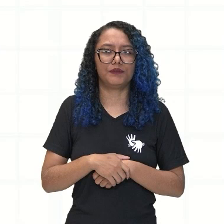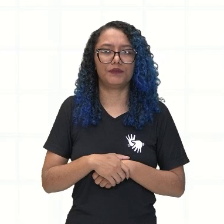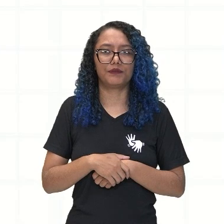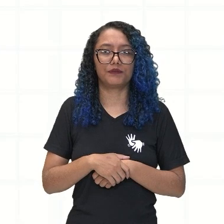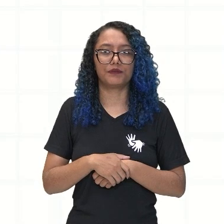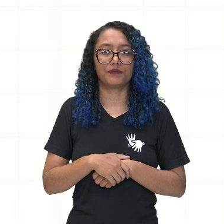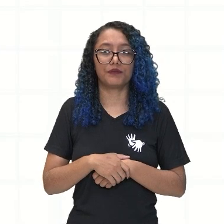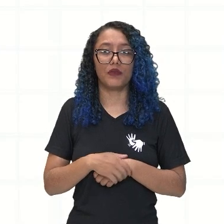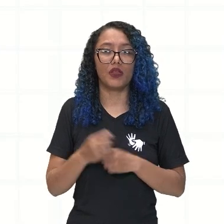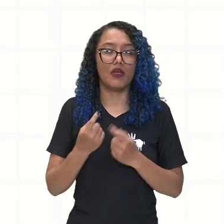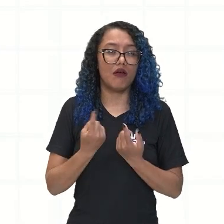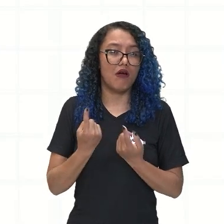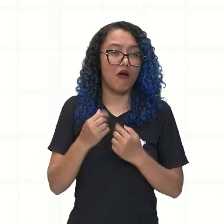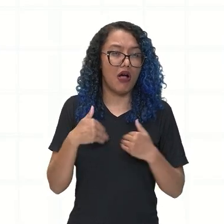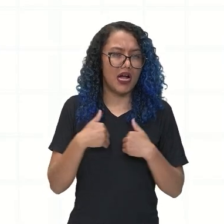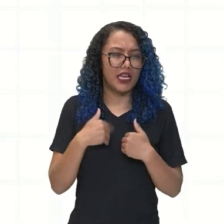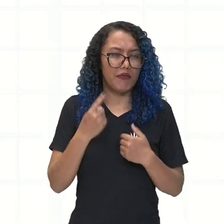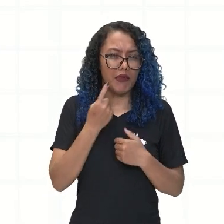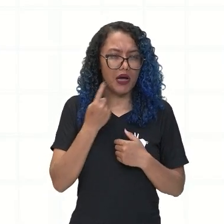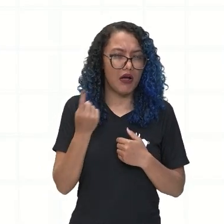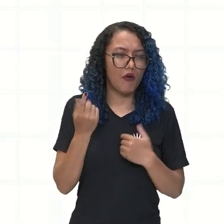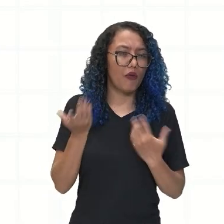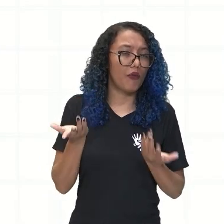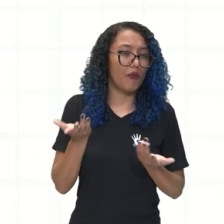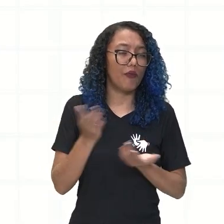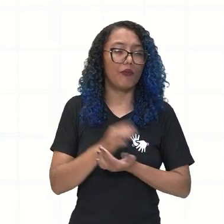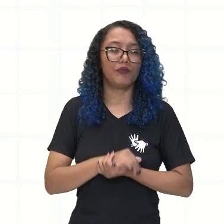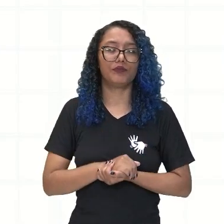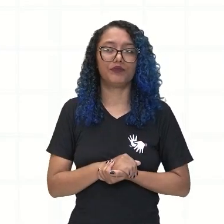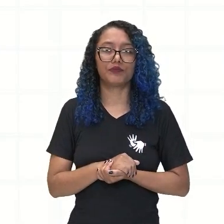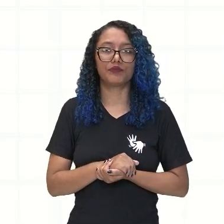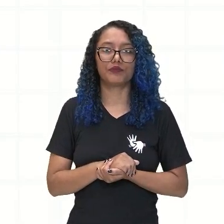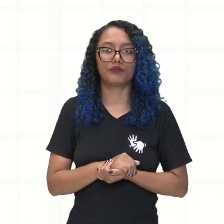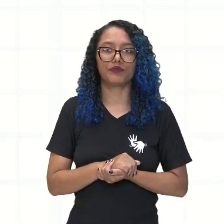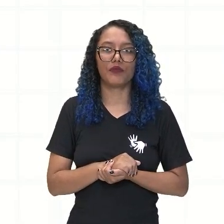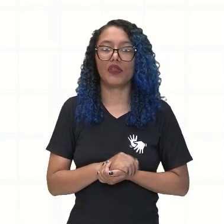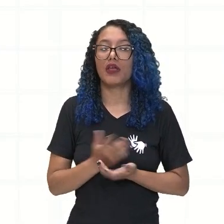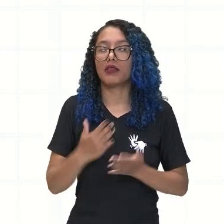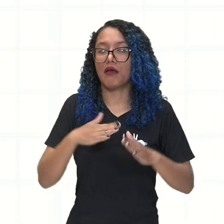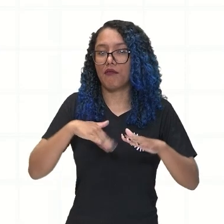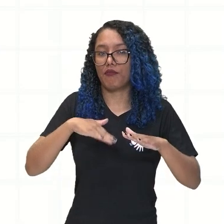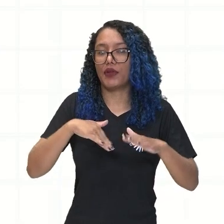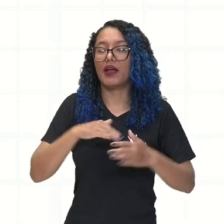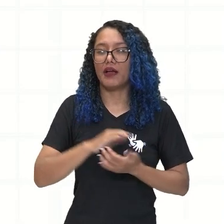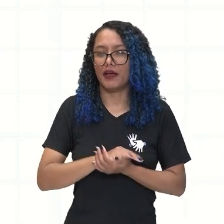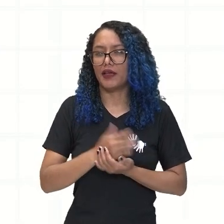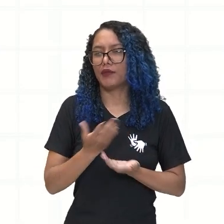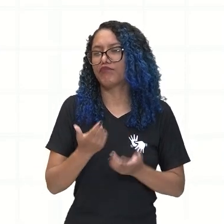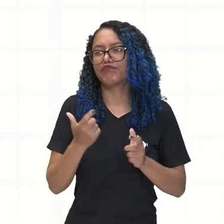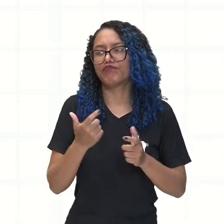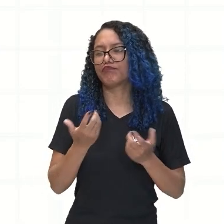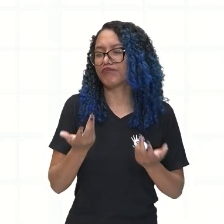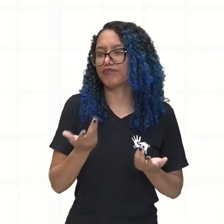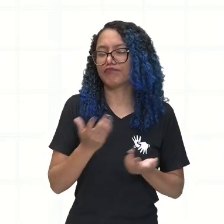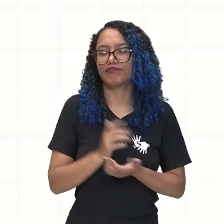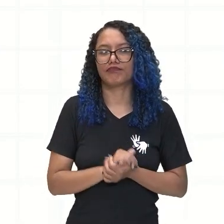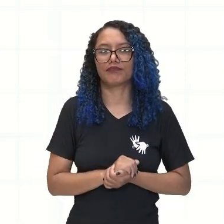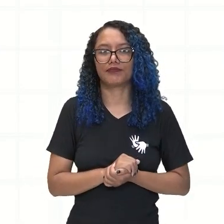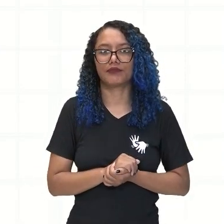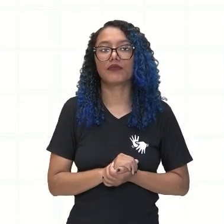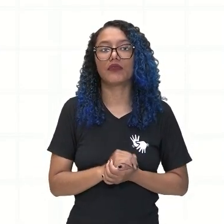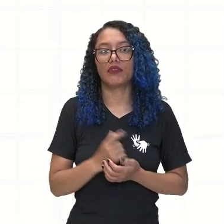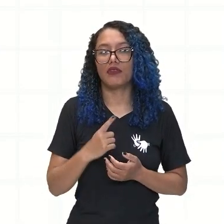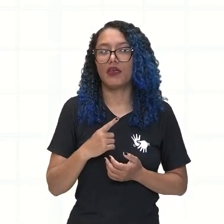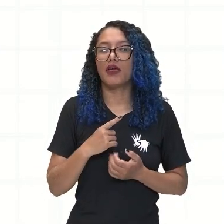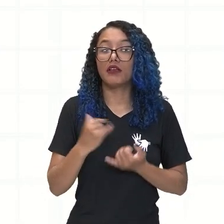partes desse animal, né, que foi encontrada aí nessa praia de Estafeta. Então, ele vai trazer essas